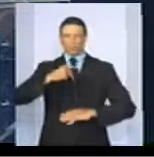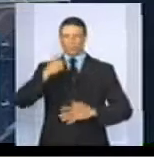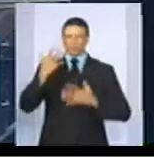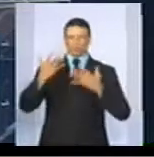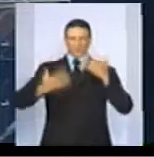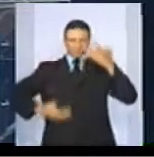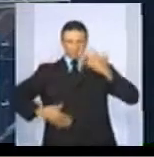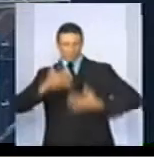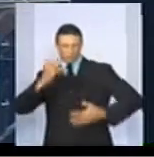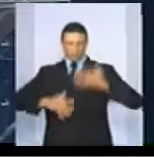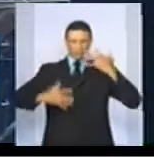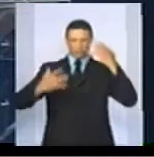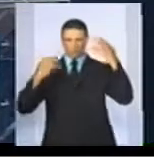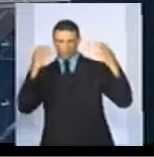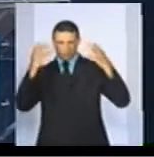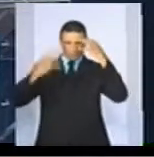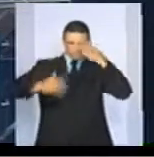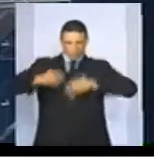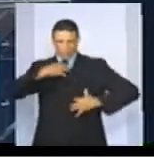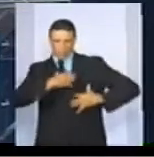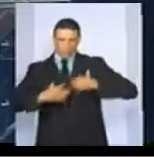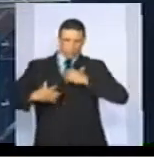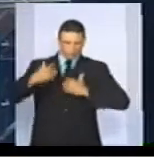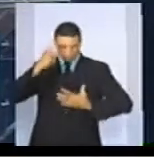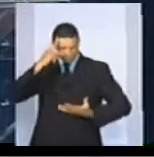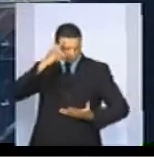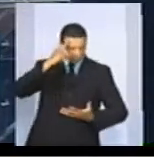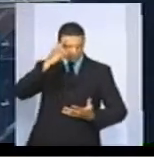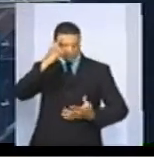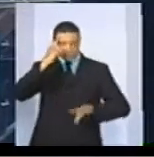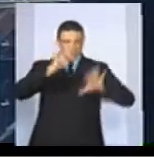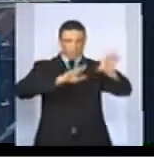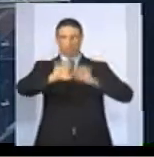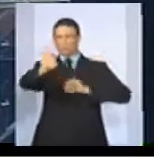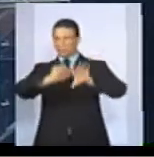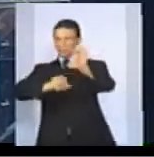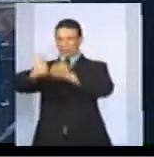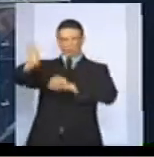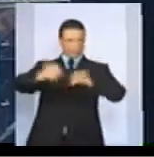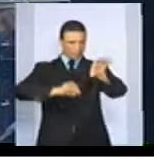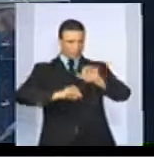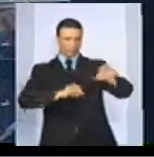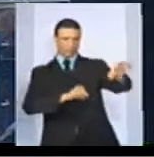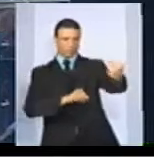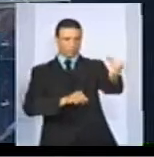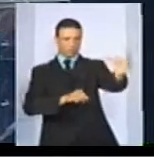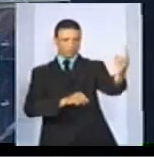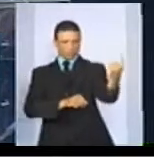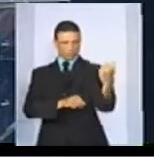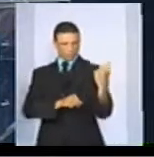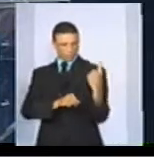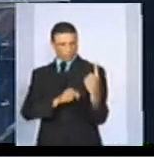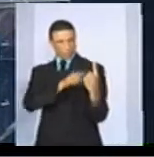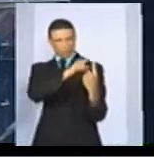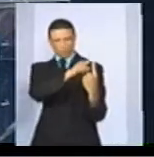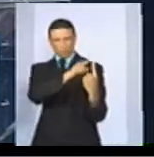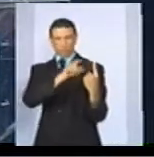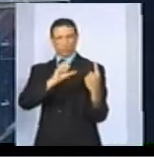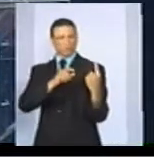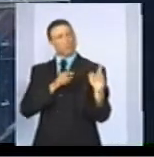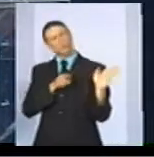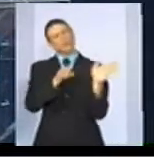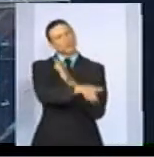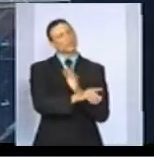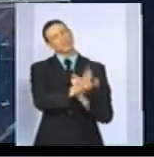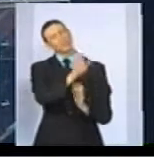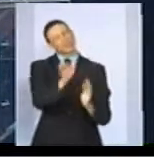atordoado diante de alguma dúvida convocava o seu consultor J político e indagava eu quero